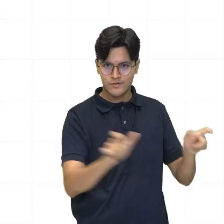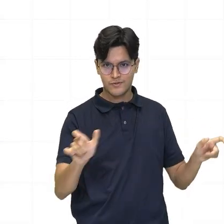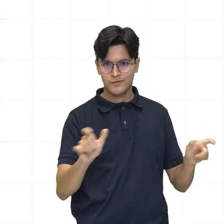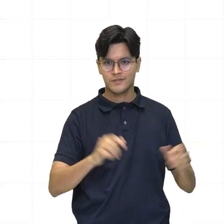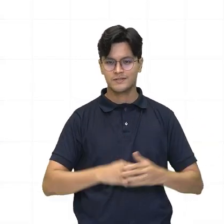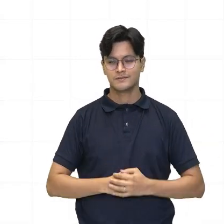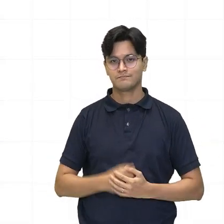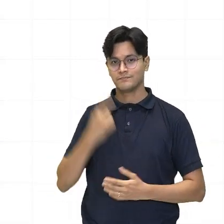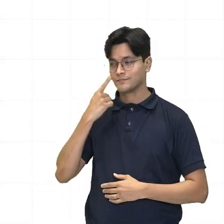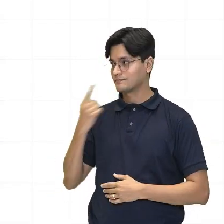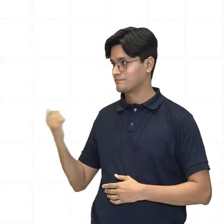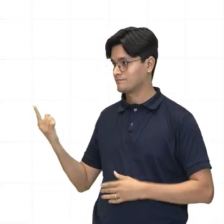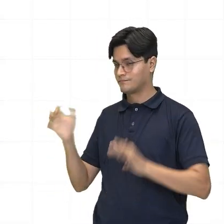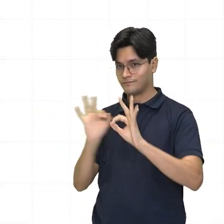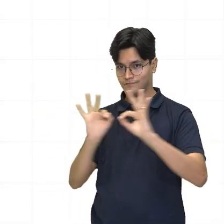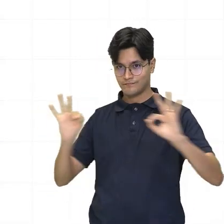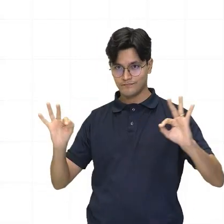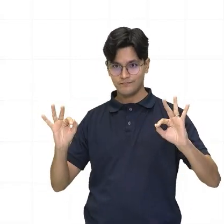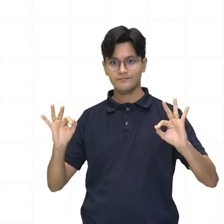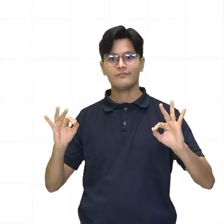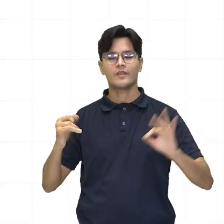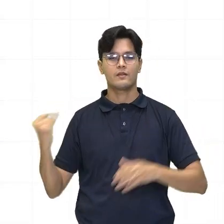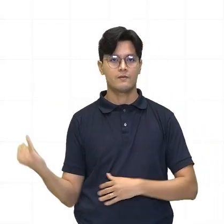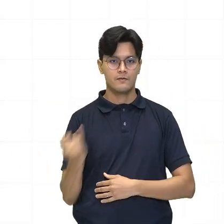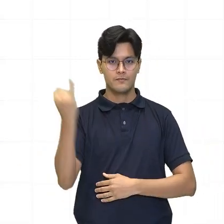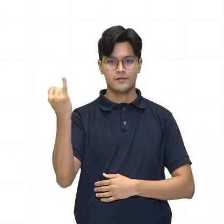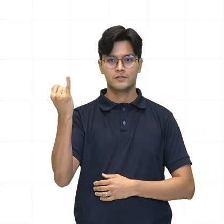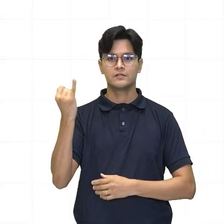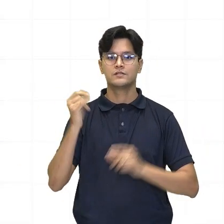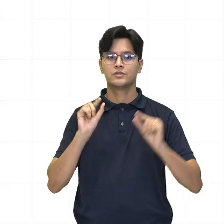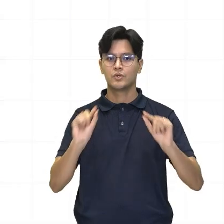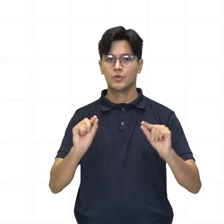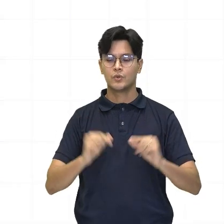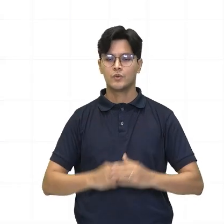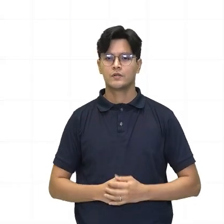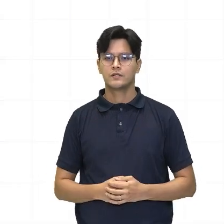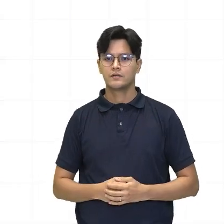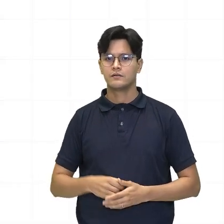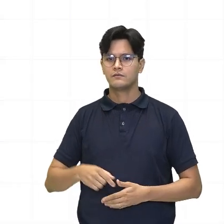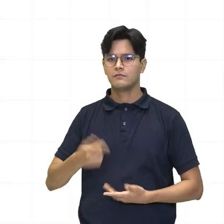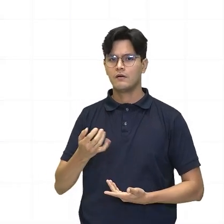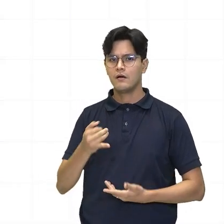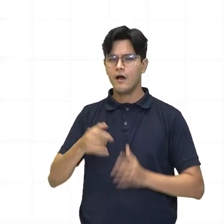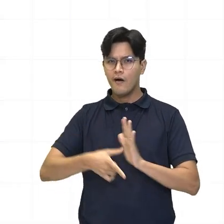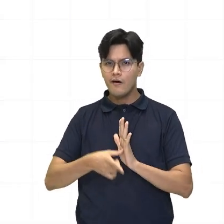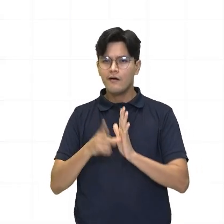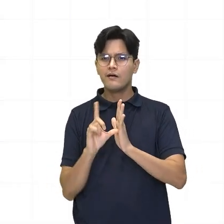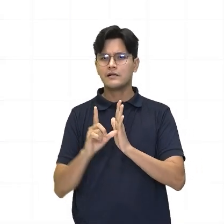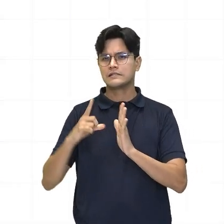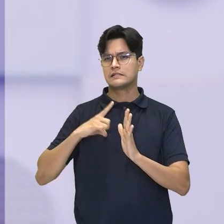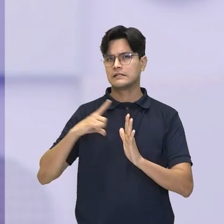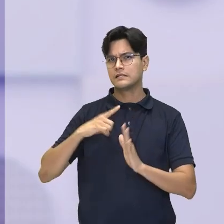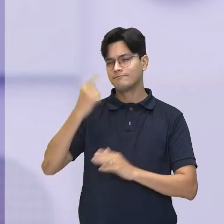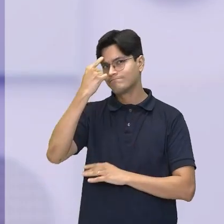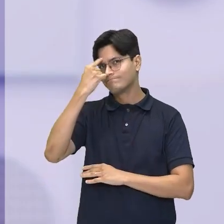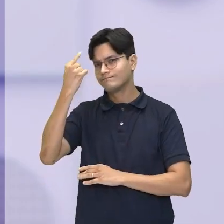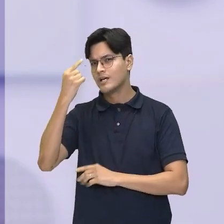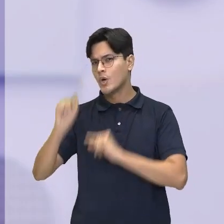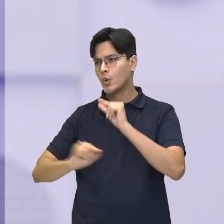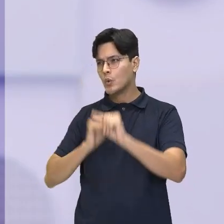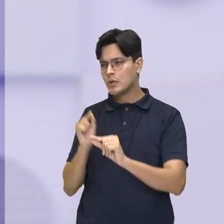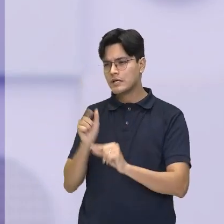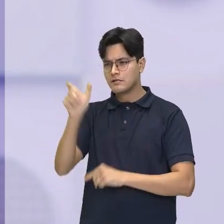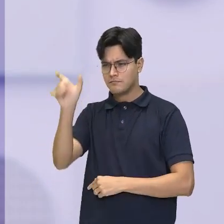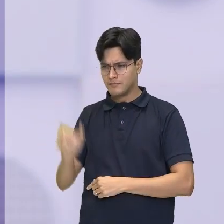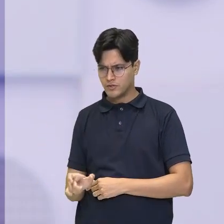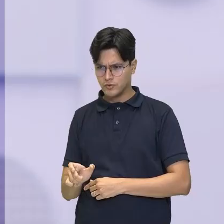importante. De alguém autoritário e insensível a uma pessoa inspiradora e empática.